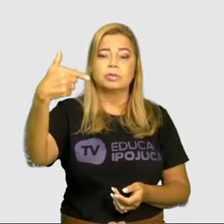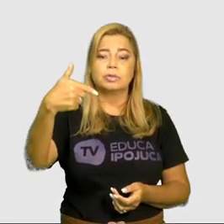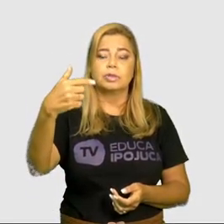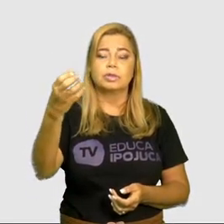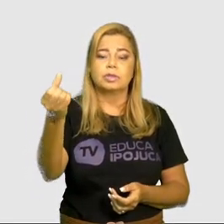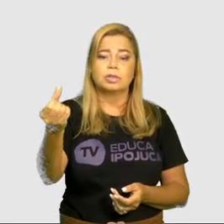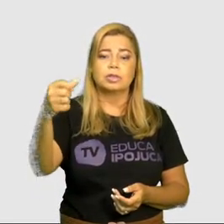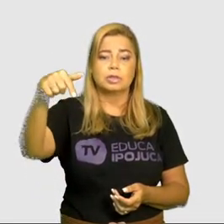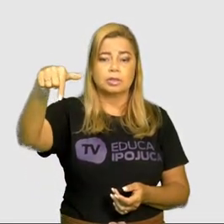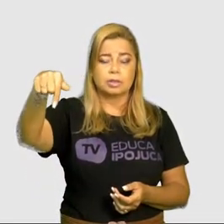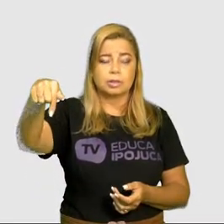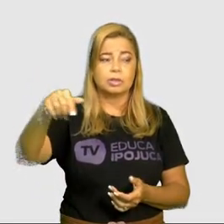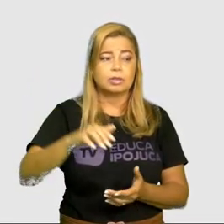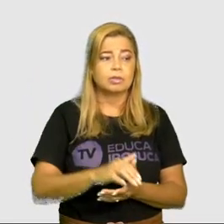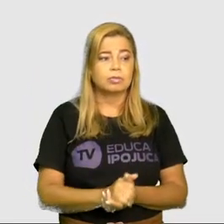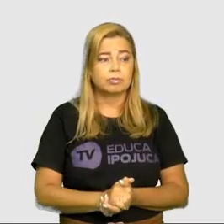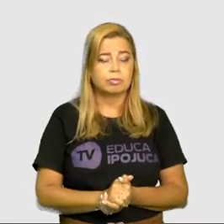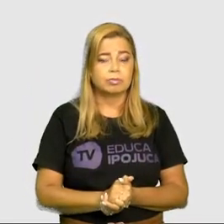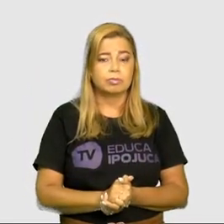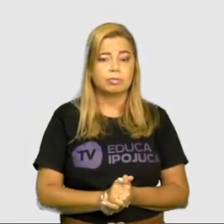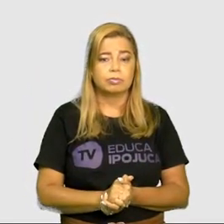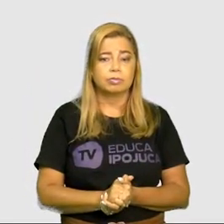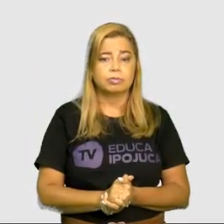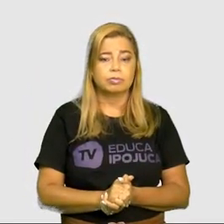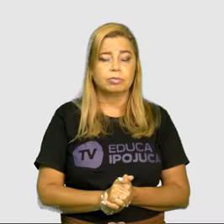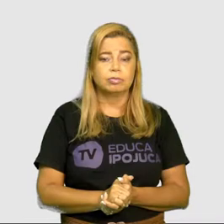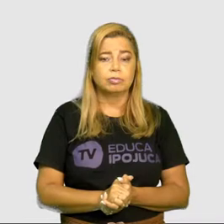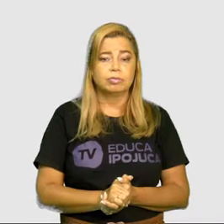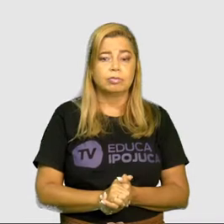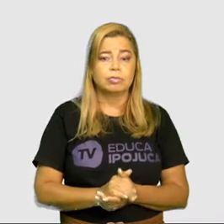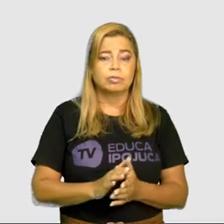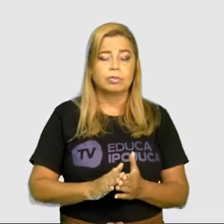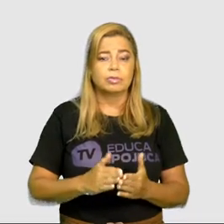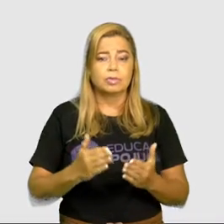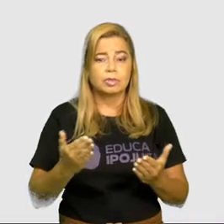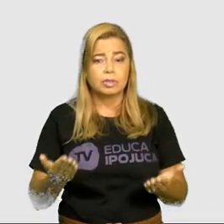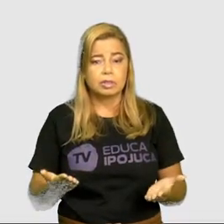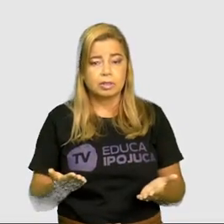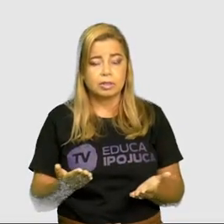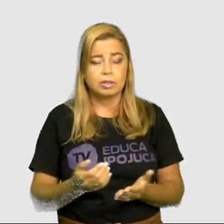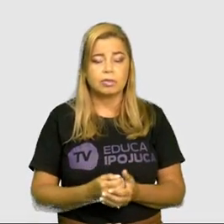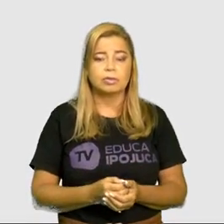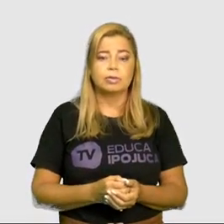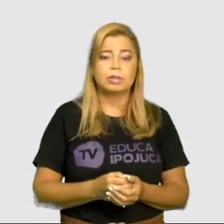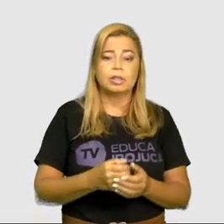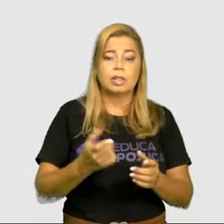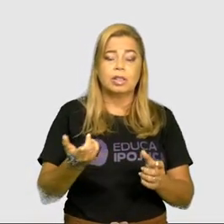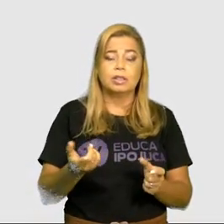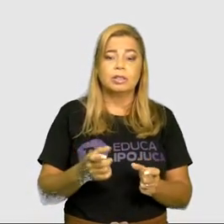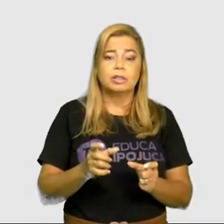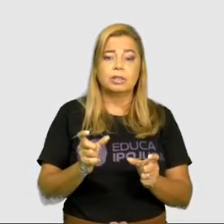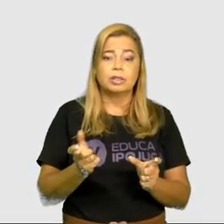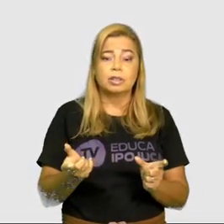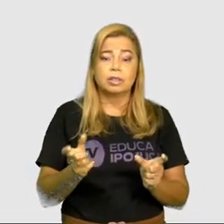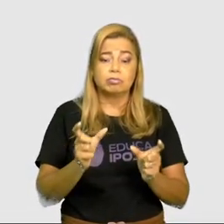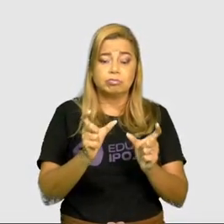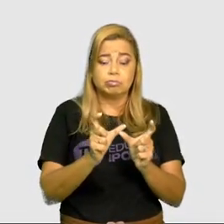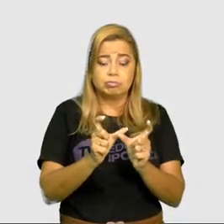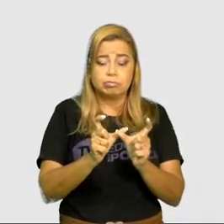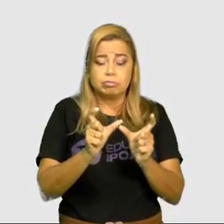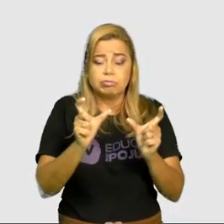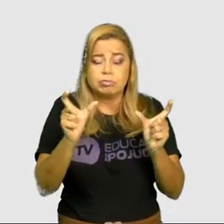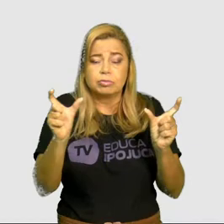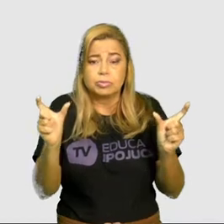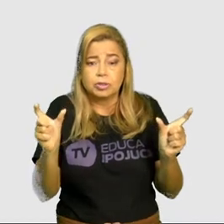15.267 Acre aqui a nossa forma tá de composto e você compôs